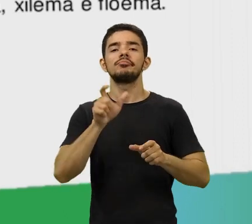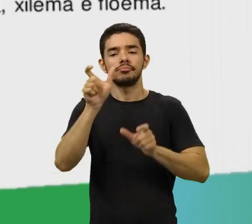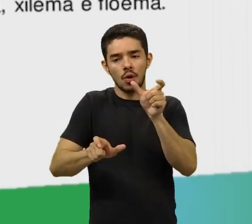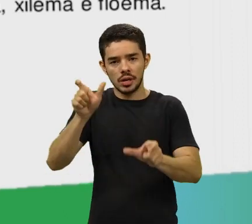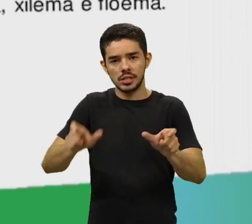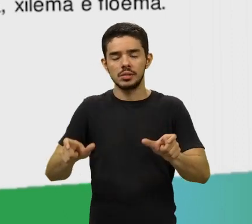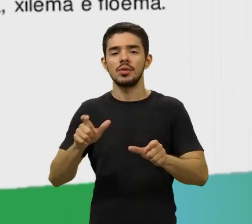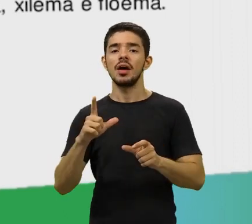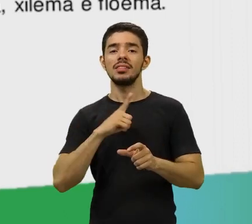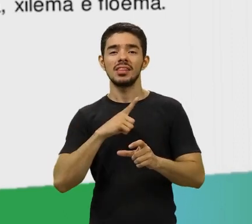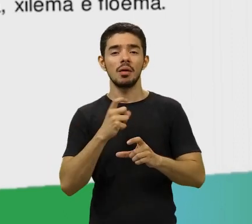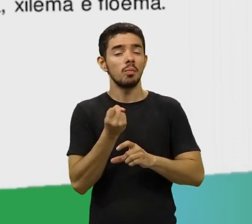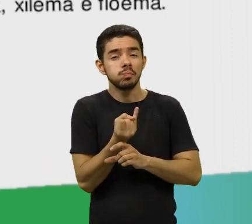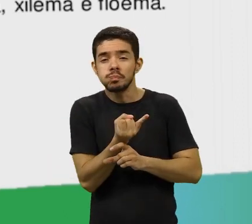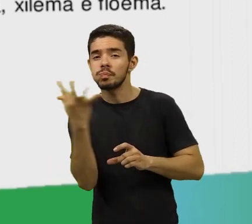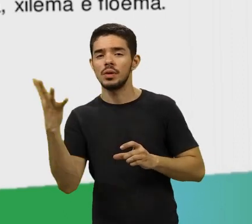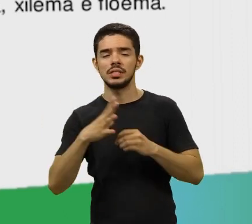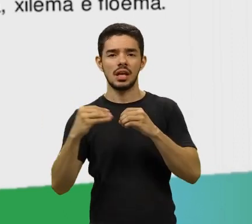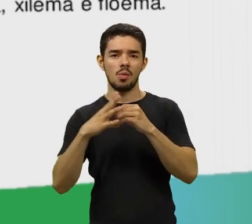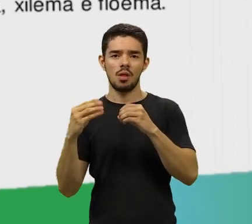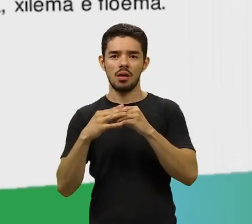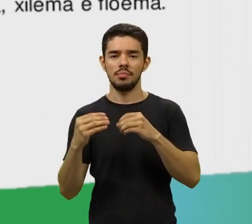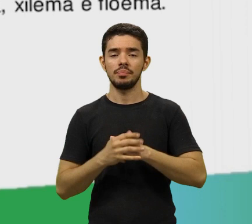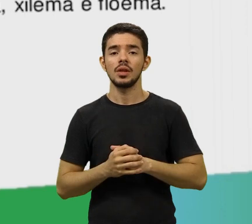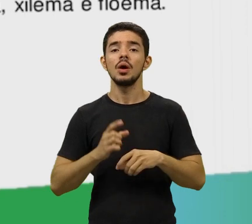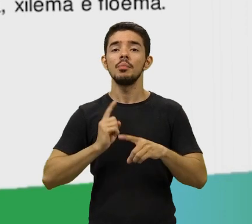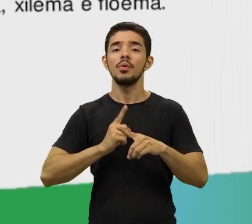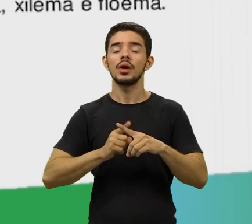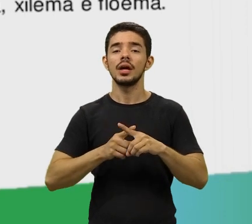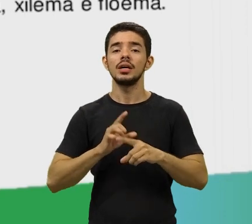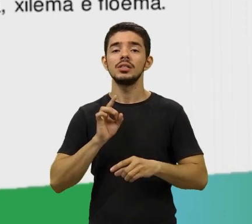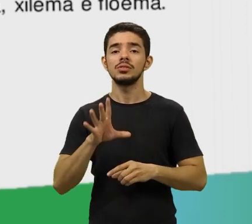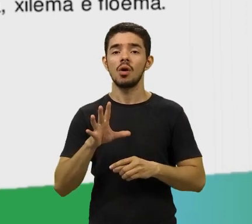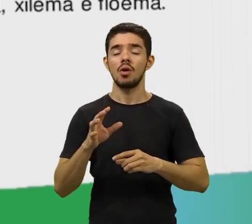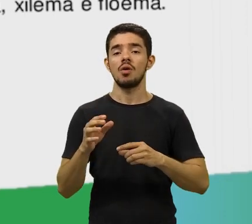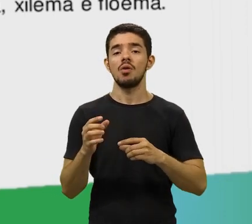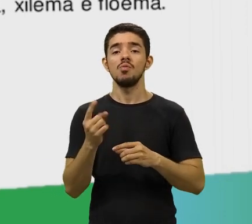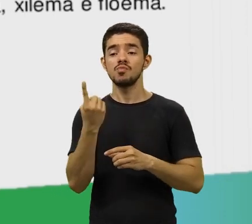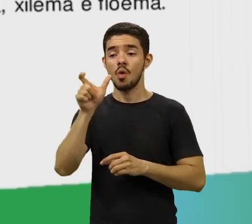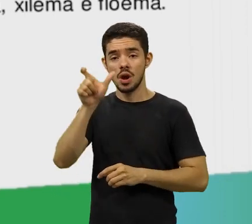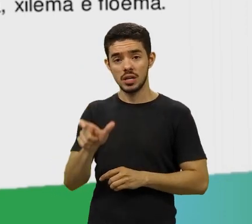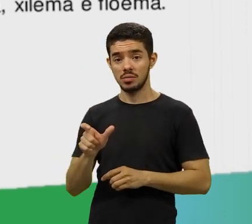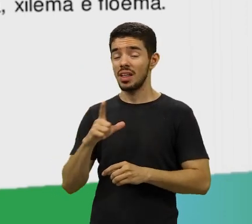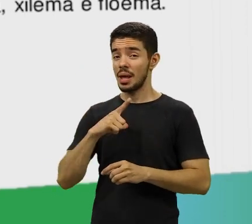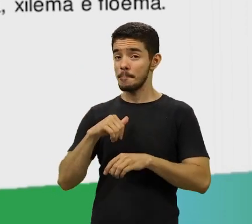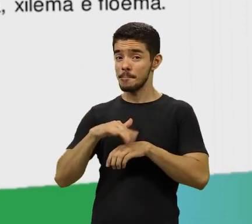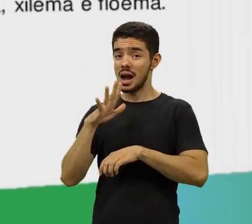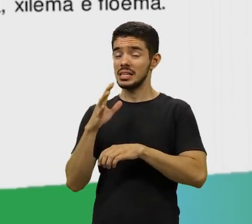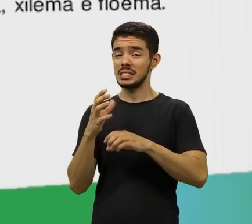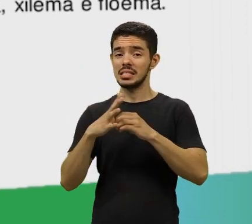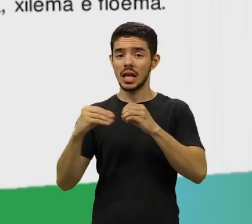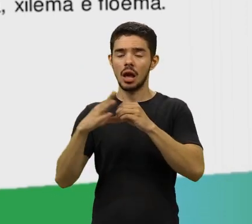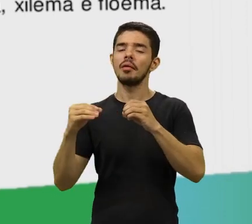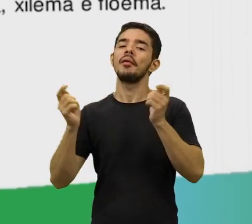quê? Multicelulares. Certo? Por que multicelulares? Porque apenas um organismo com mais de uma célula é